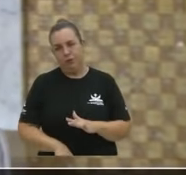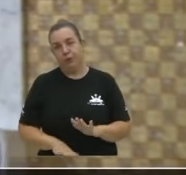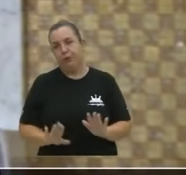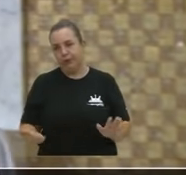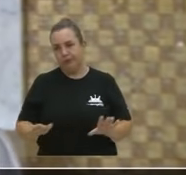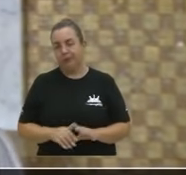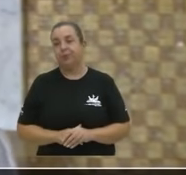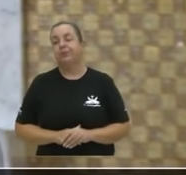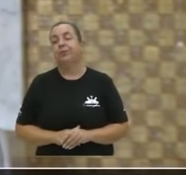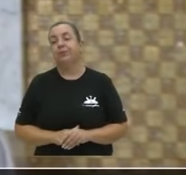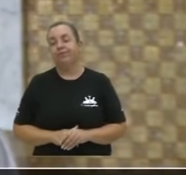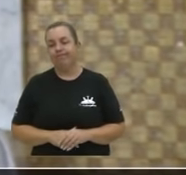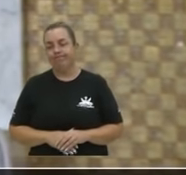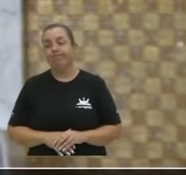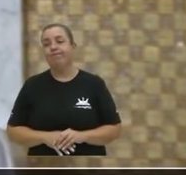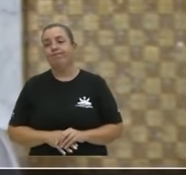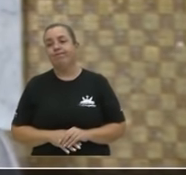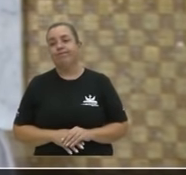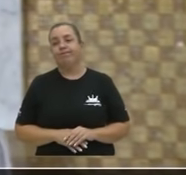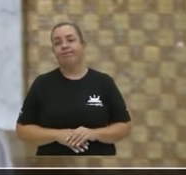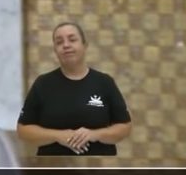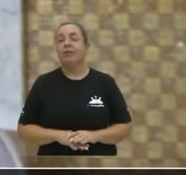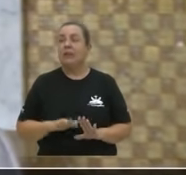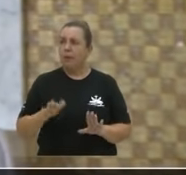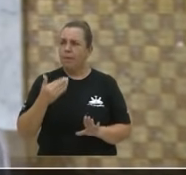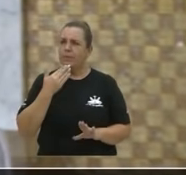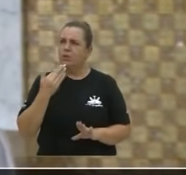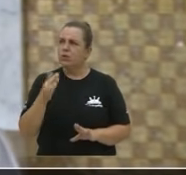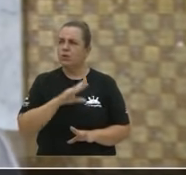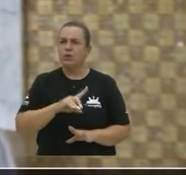irmãos, um primeiro apelo de Deus